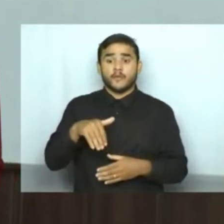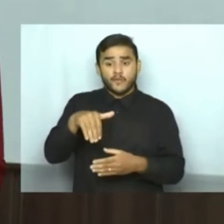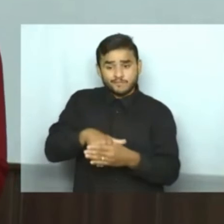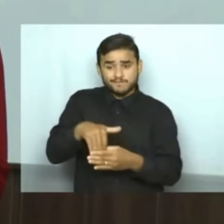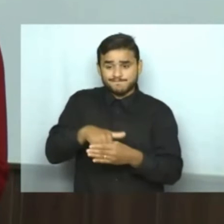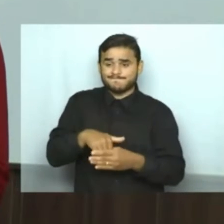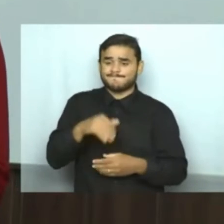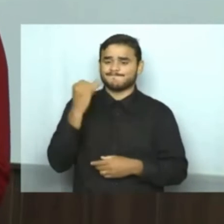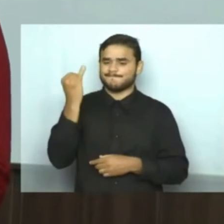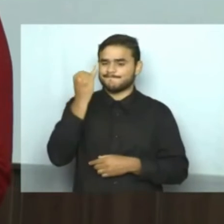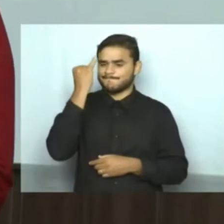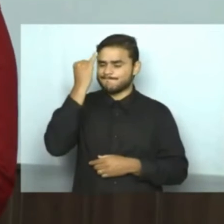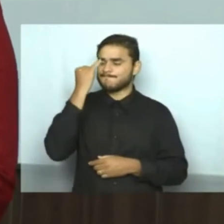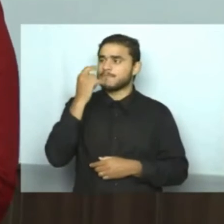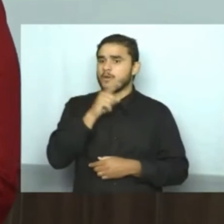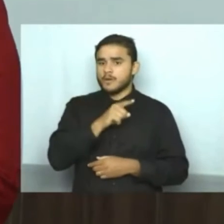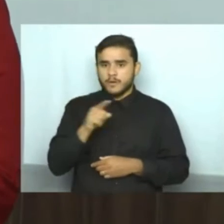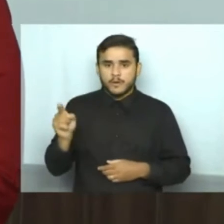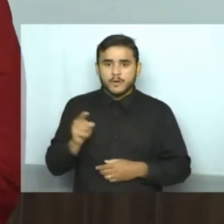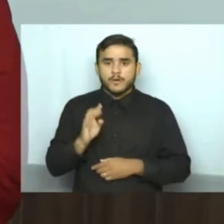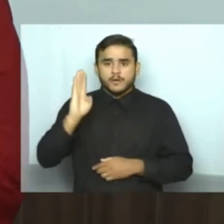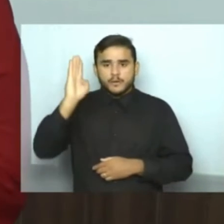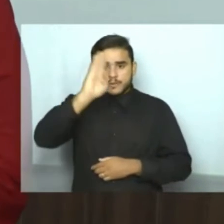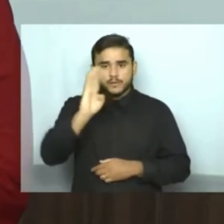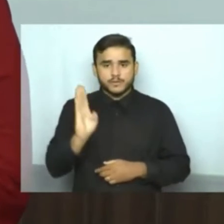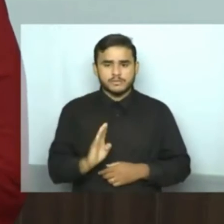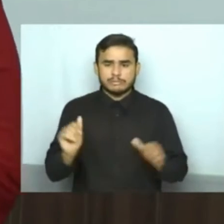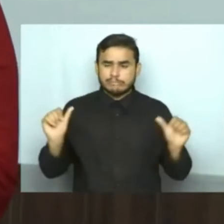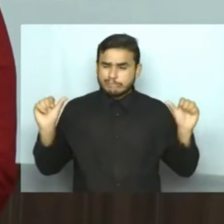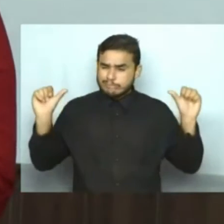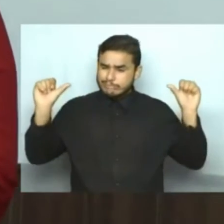importante das nossas vidas. O Brasil está afundado na